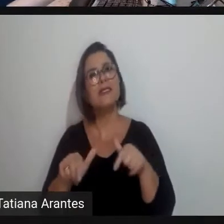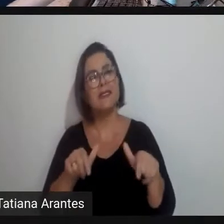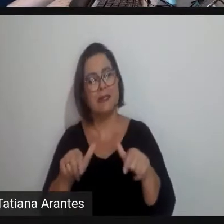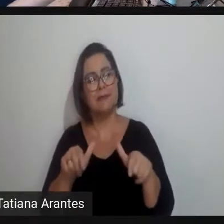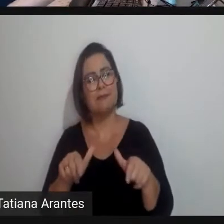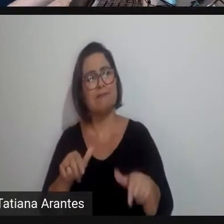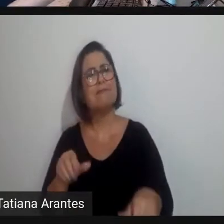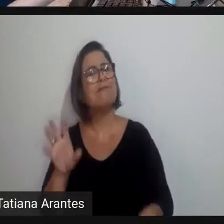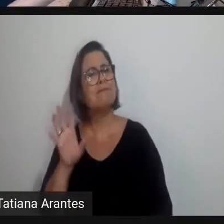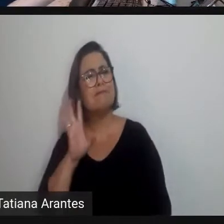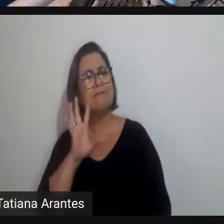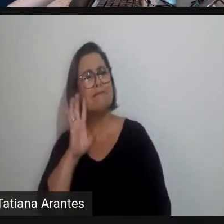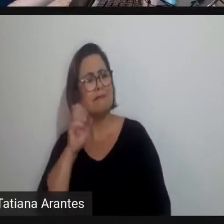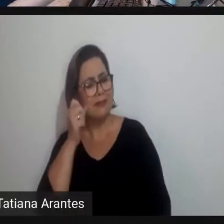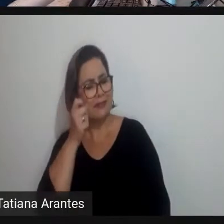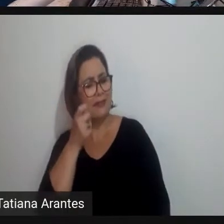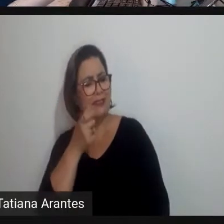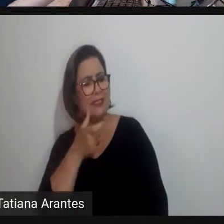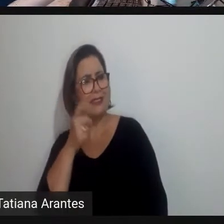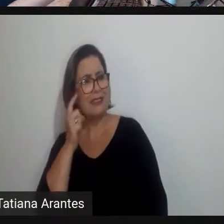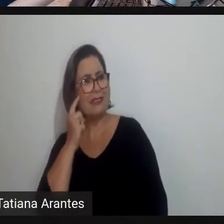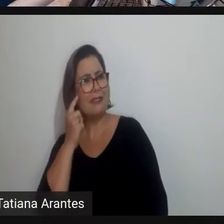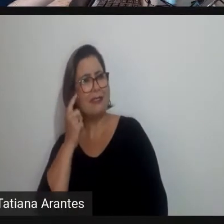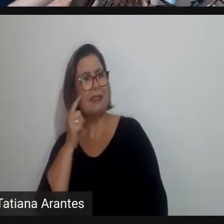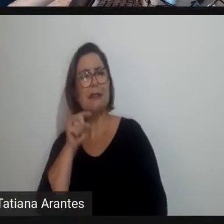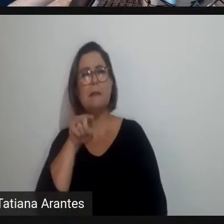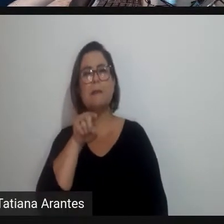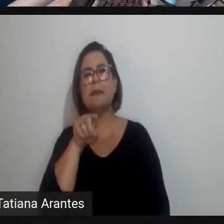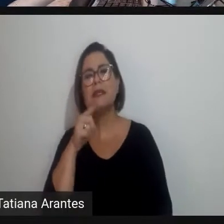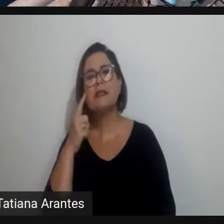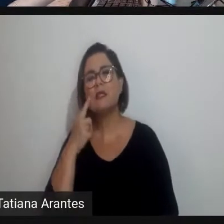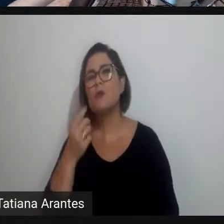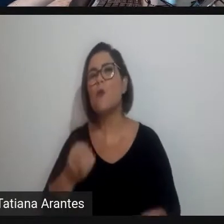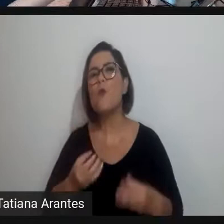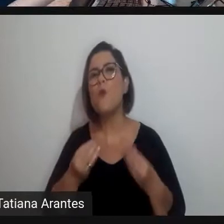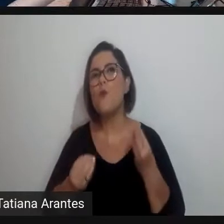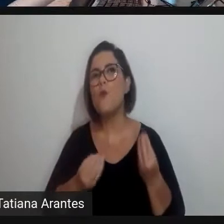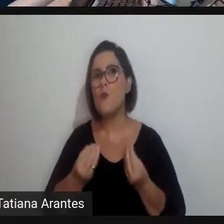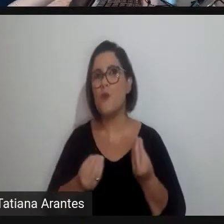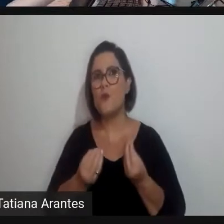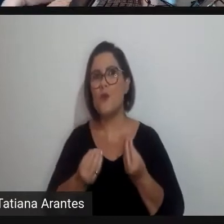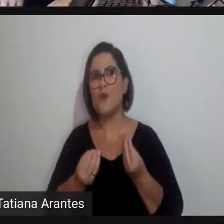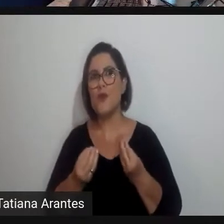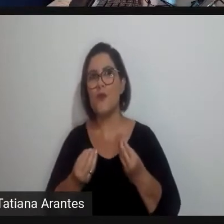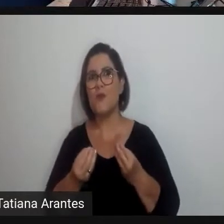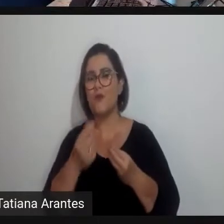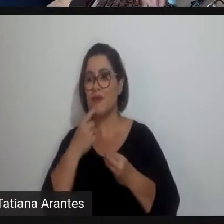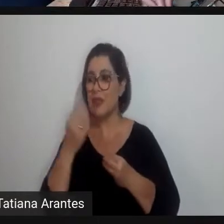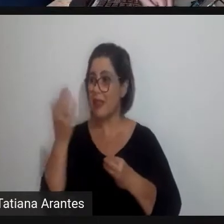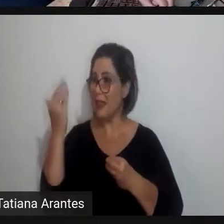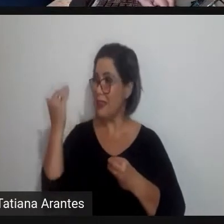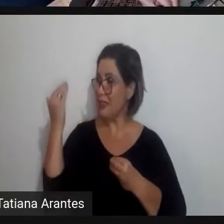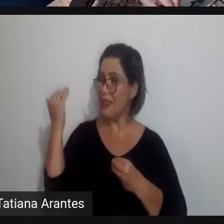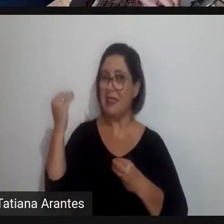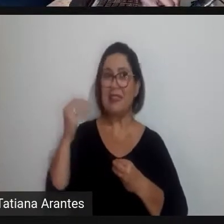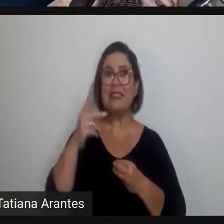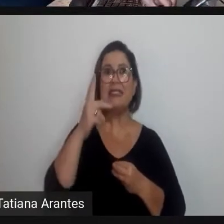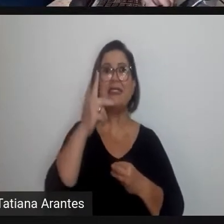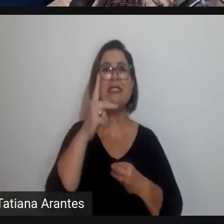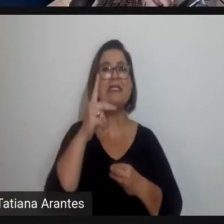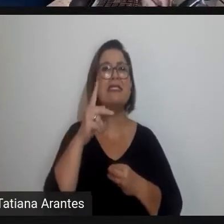interessante, se nós vamos verificar que na pré-revolução industrial, antes da revolução